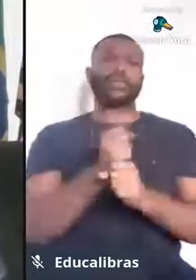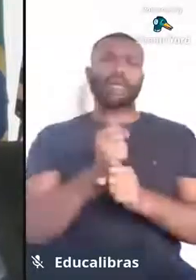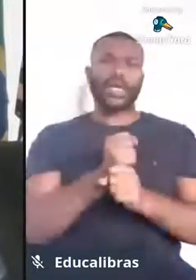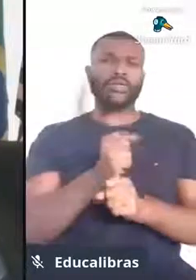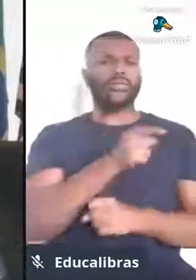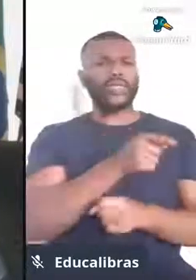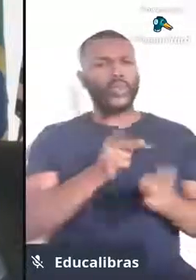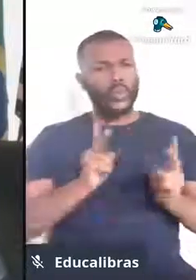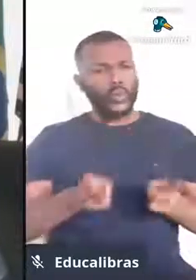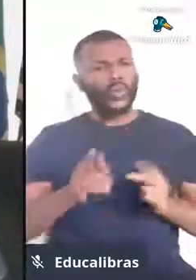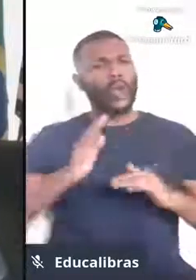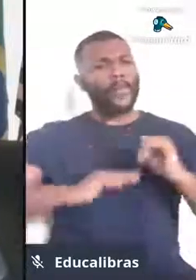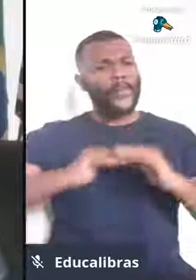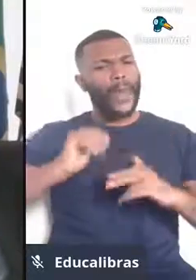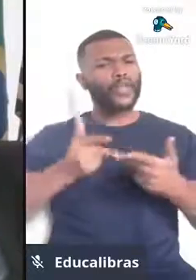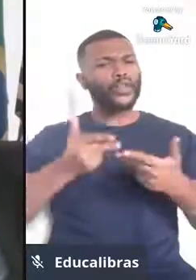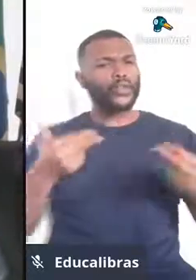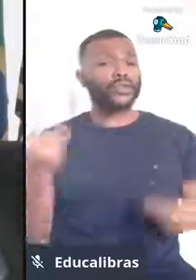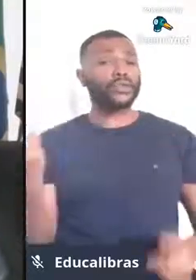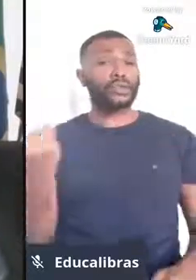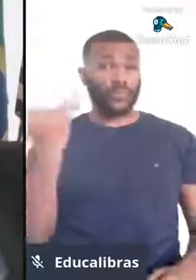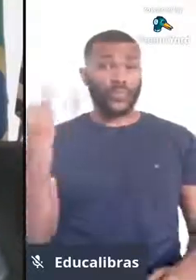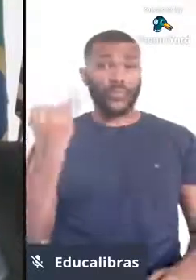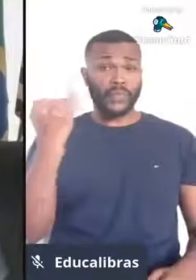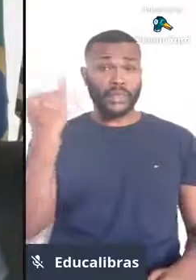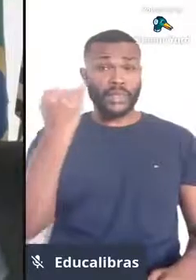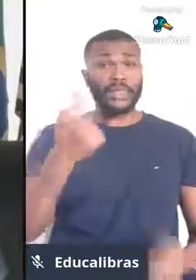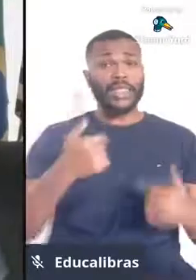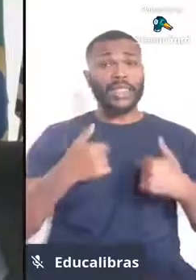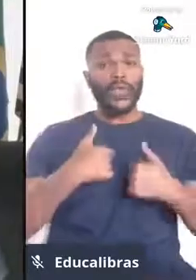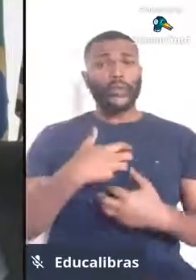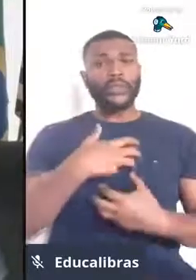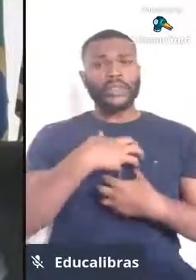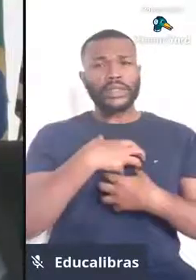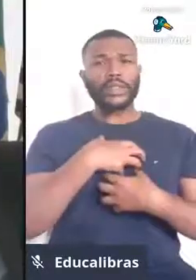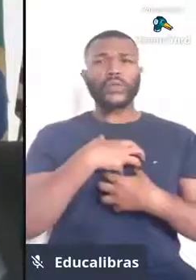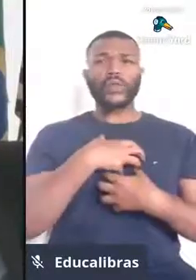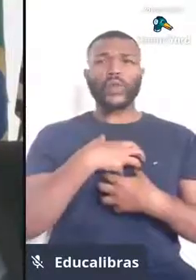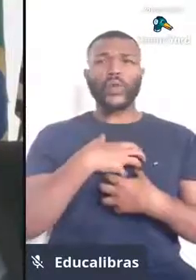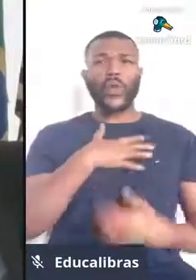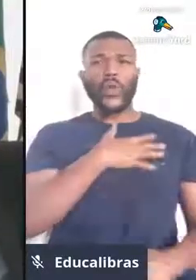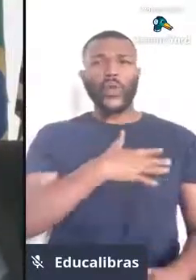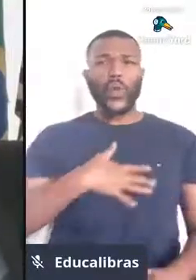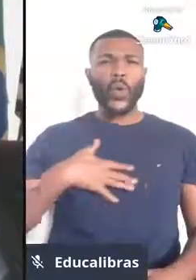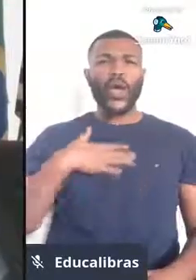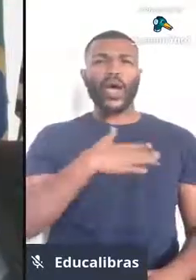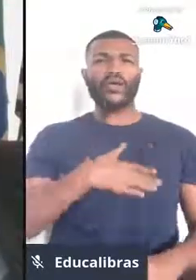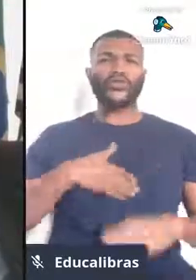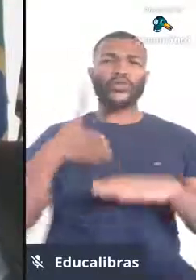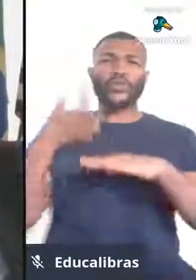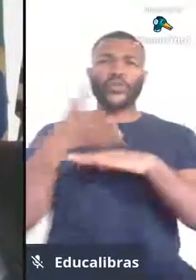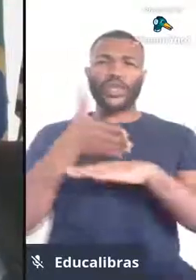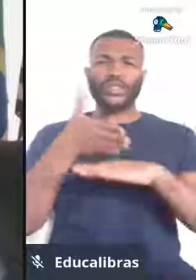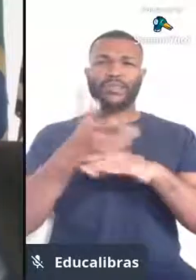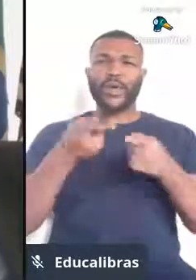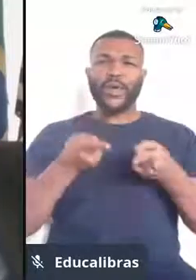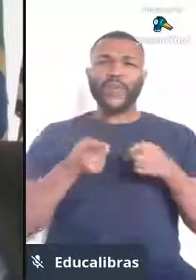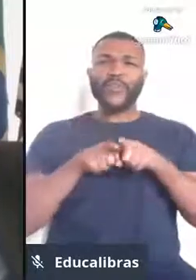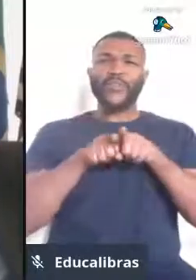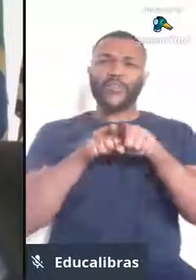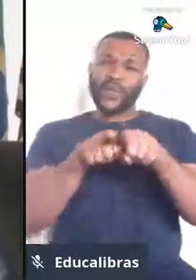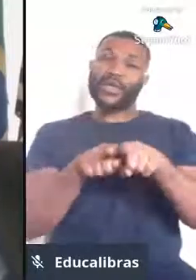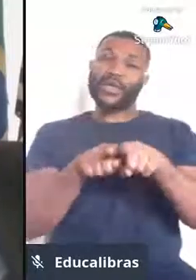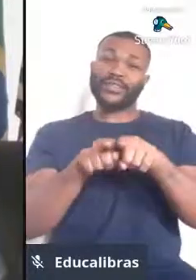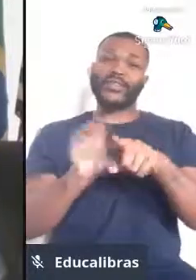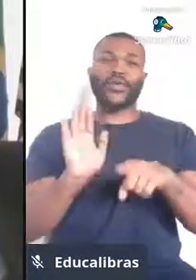práticas importantes aí. E eu que me sinto honrado de participar da live e de poder ser seu parceiro aí, pelo menos auxiliar um pouquinho